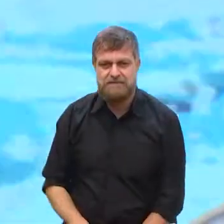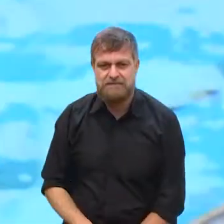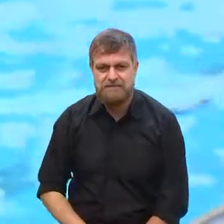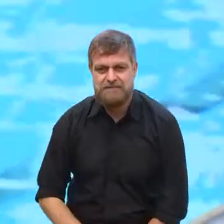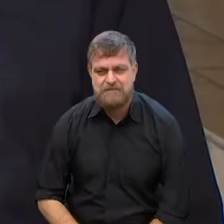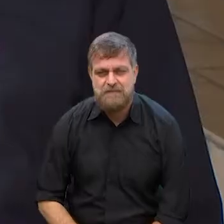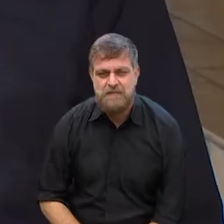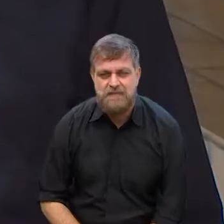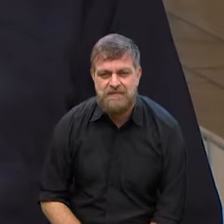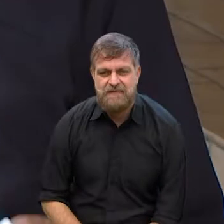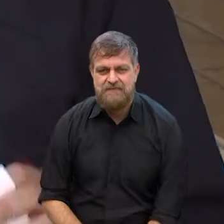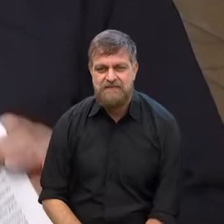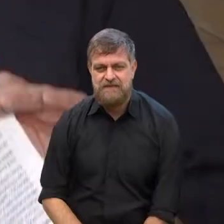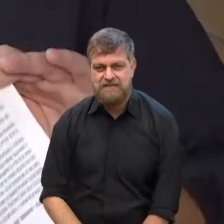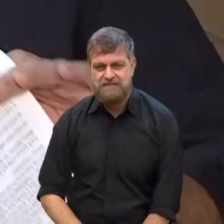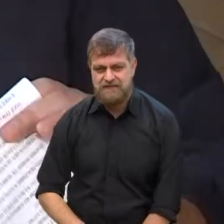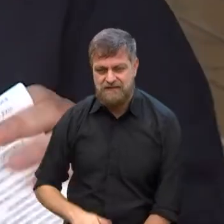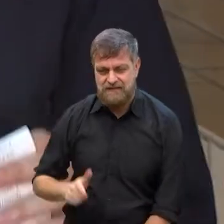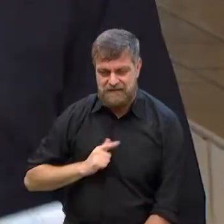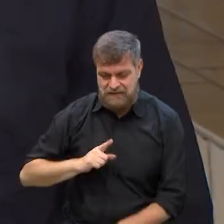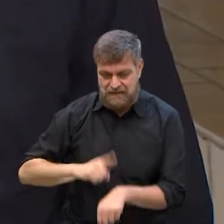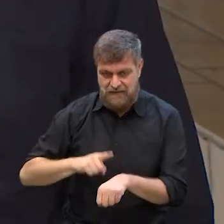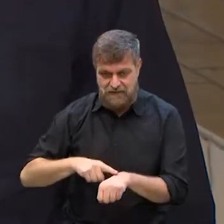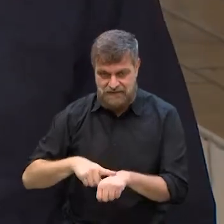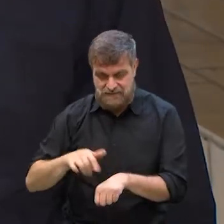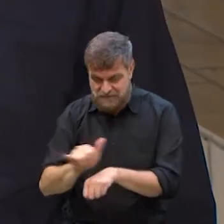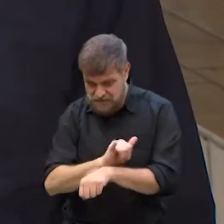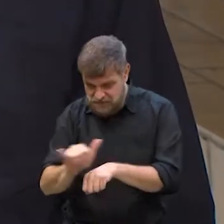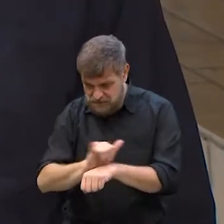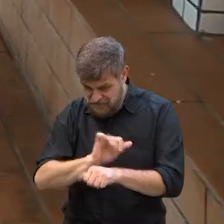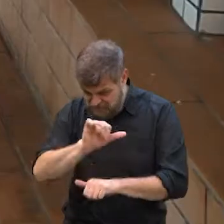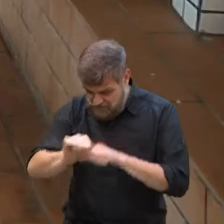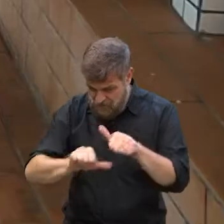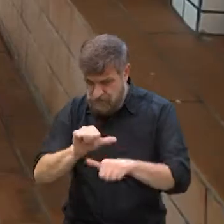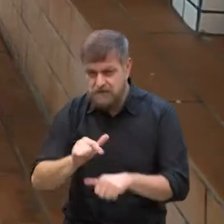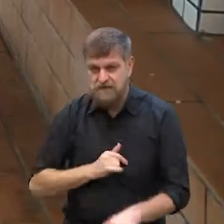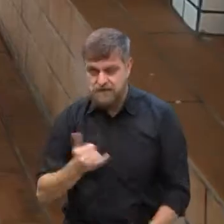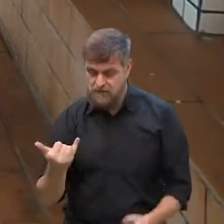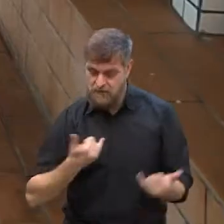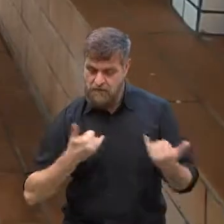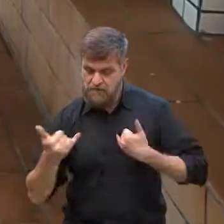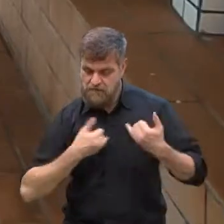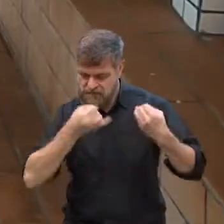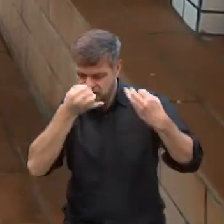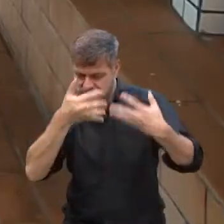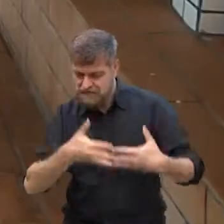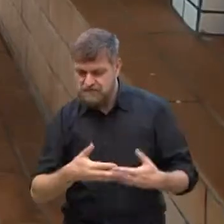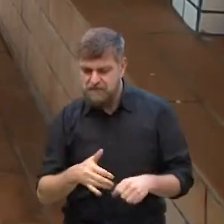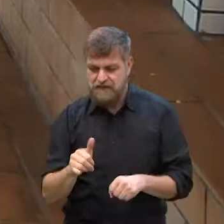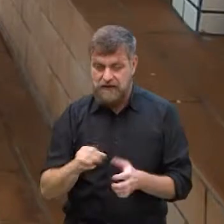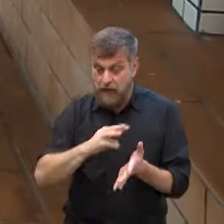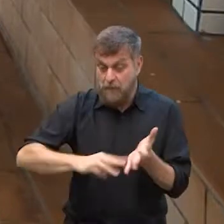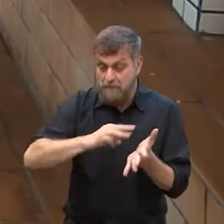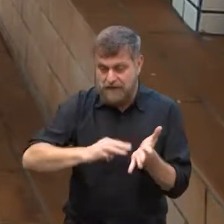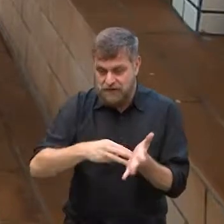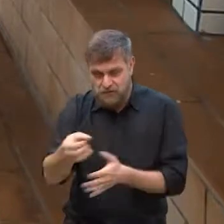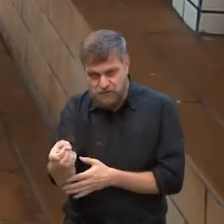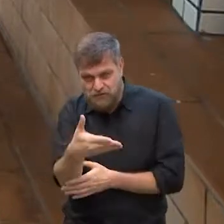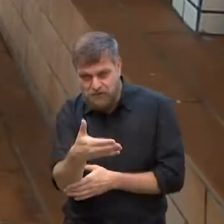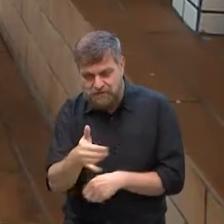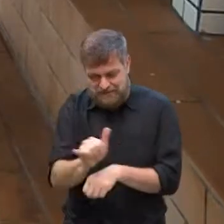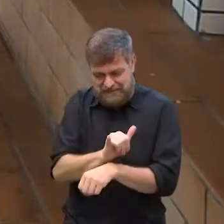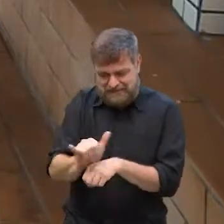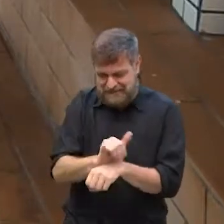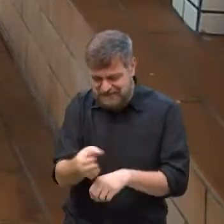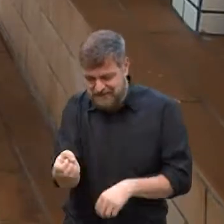Boa. Você falou que você está mudando o seu estilo do crawl, já eu quero falar com você sobre essas metodologias. Antes, voltando,